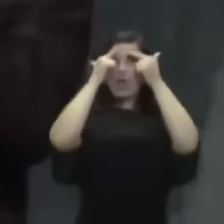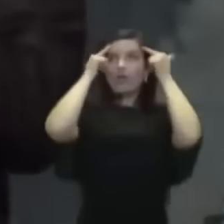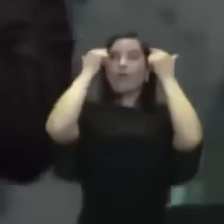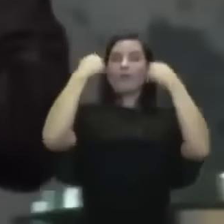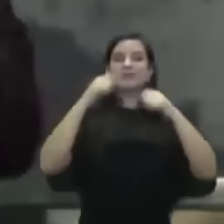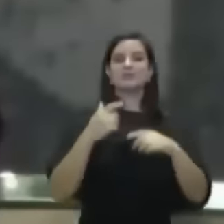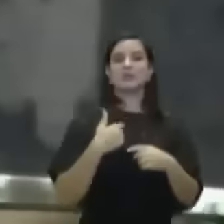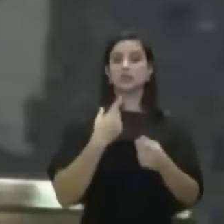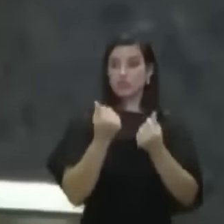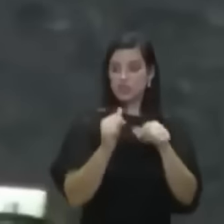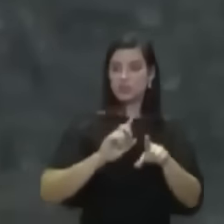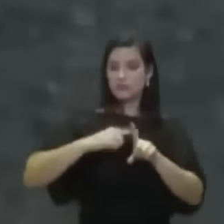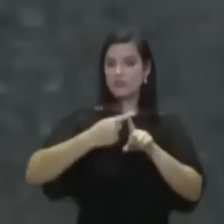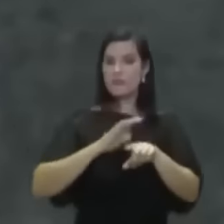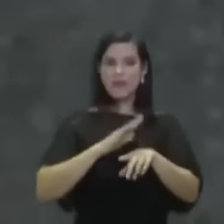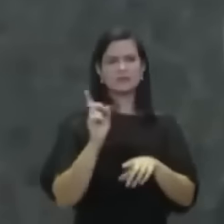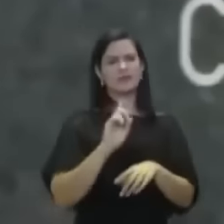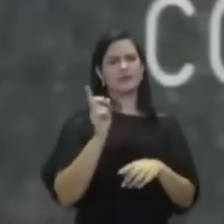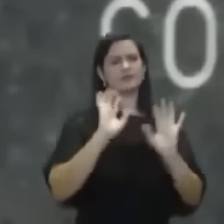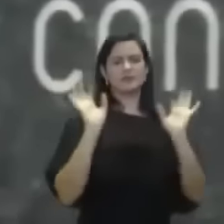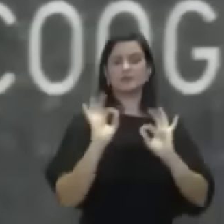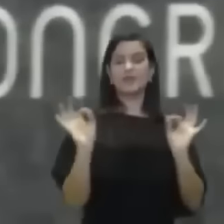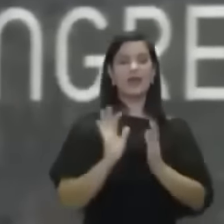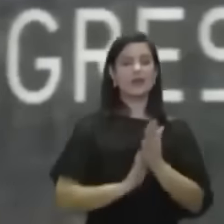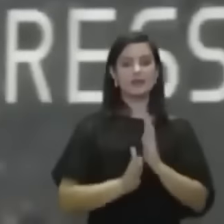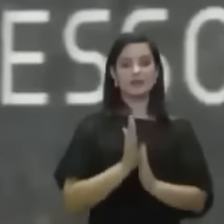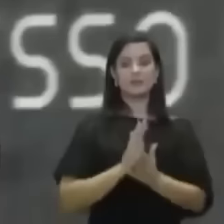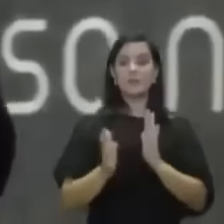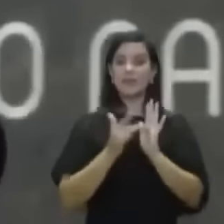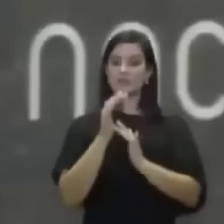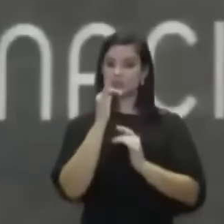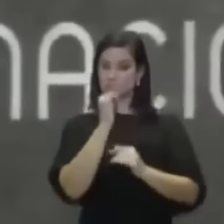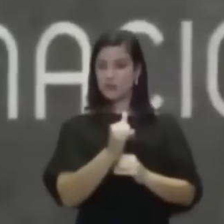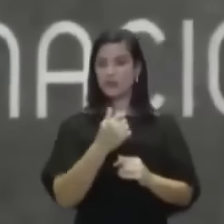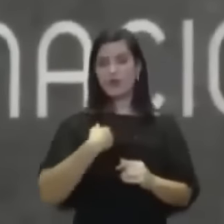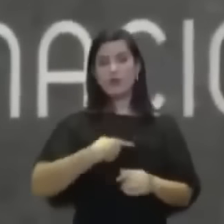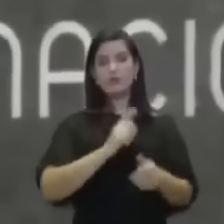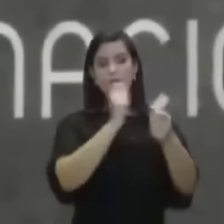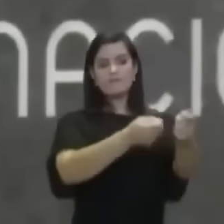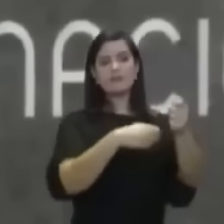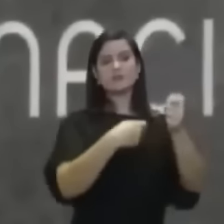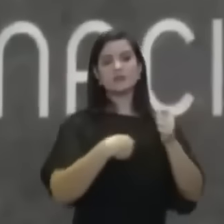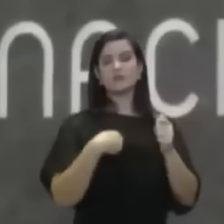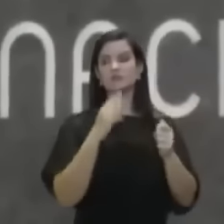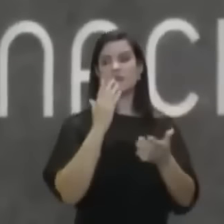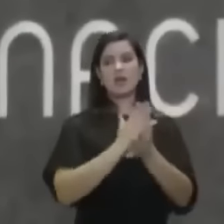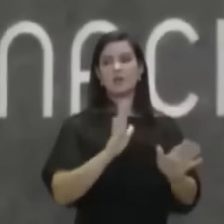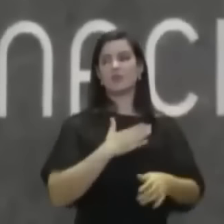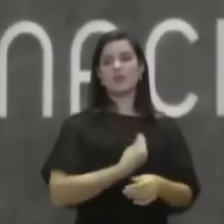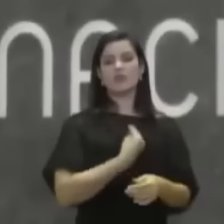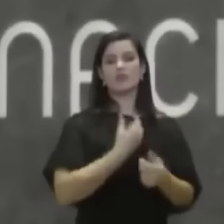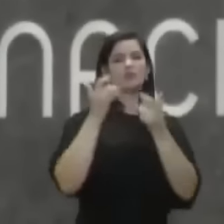ganhar um dinheiro extra? Claro que não. Quando Pedro disse: eu vou pescar, ele está dizendo o seguinte: fim de linha para mim, acabou meu sonho, acabou meu projeto, estou largando